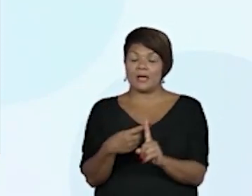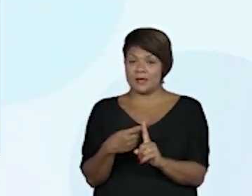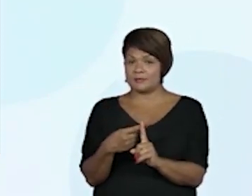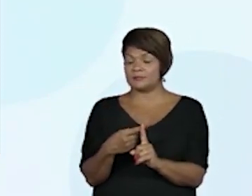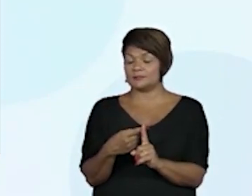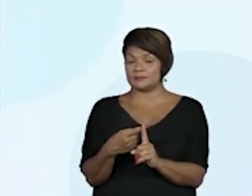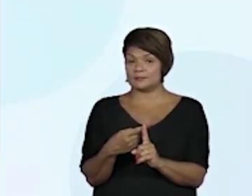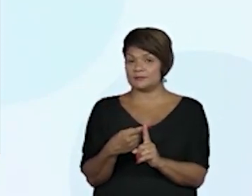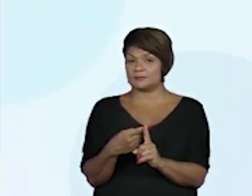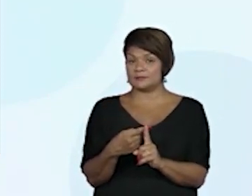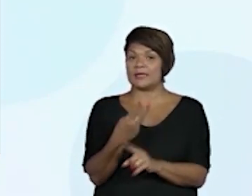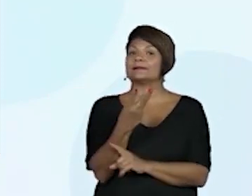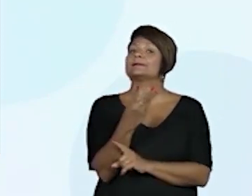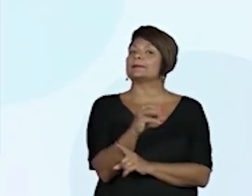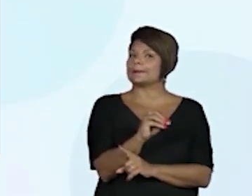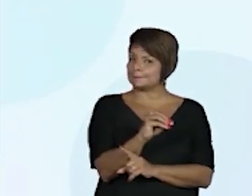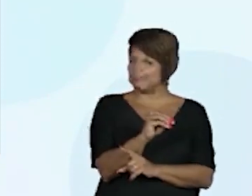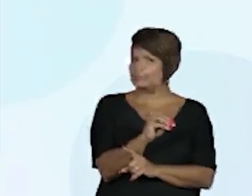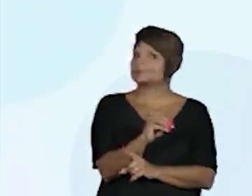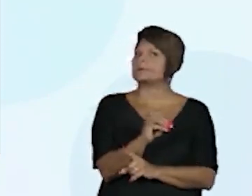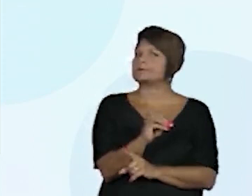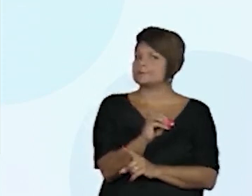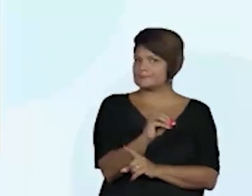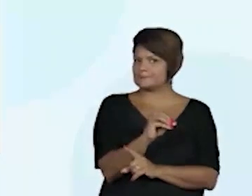mais 30